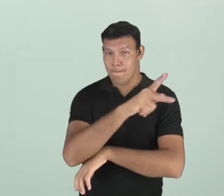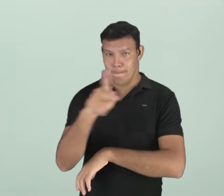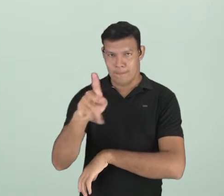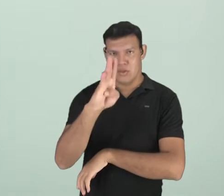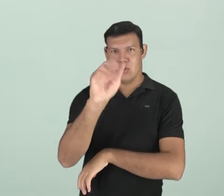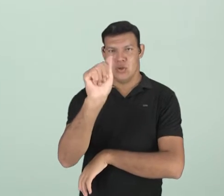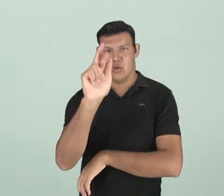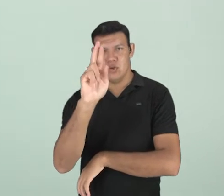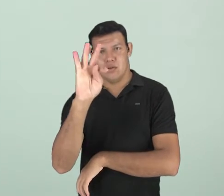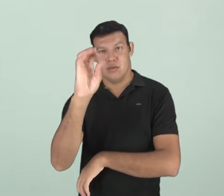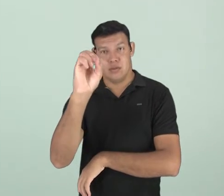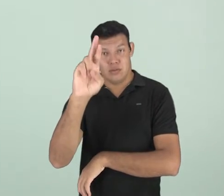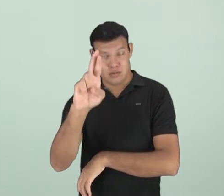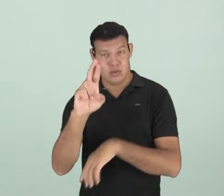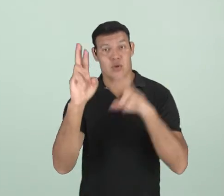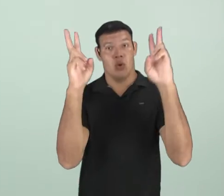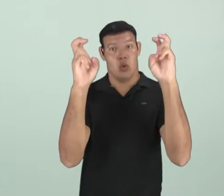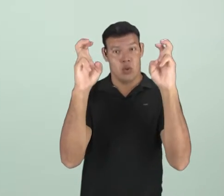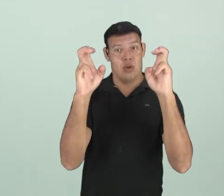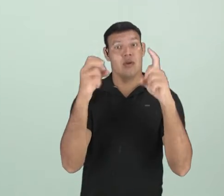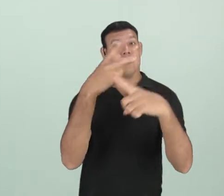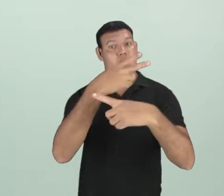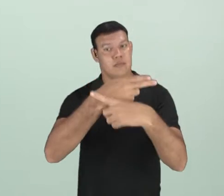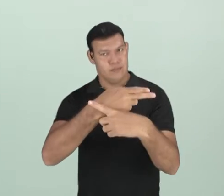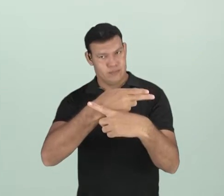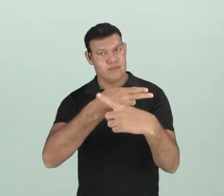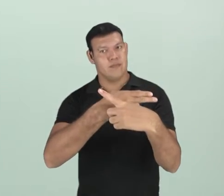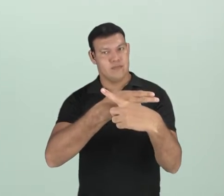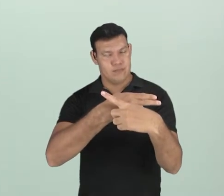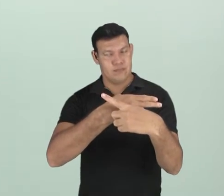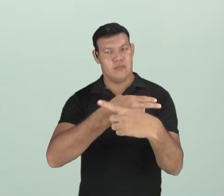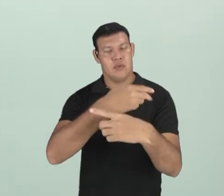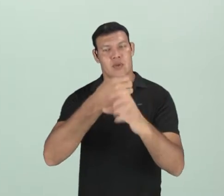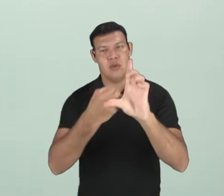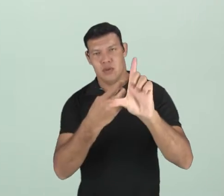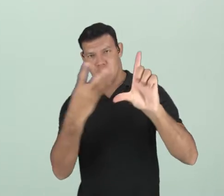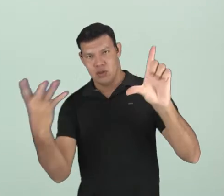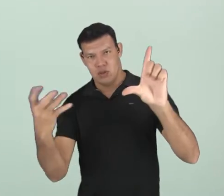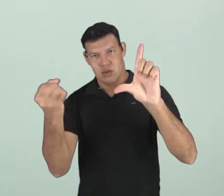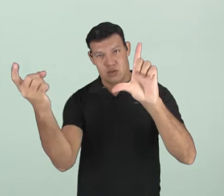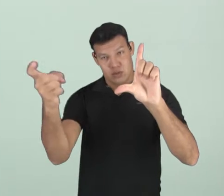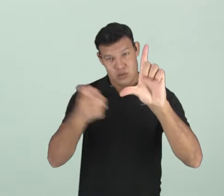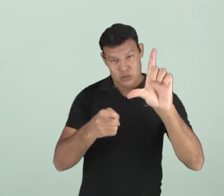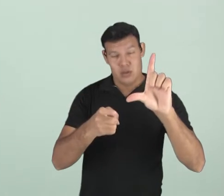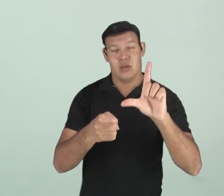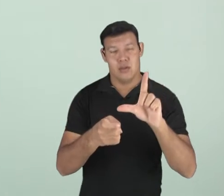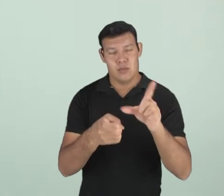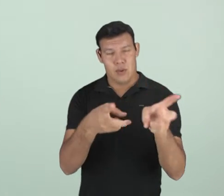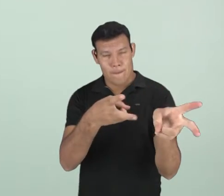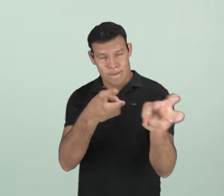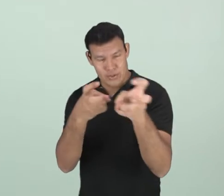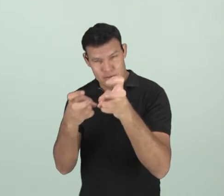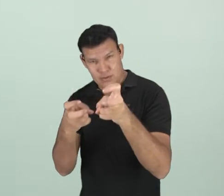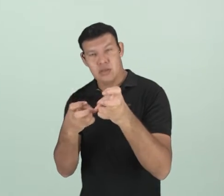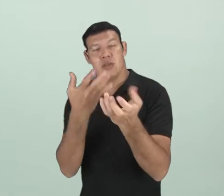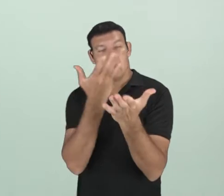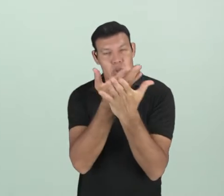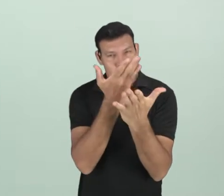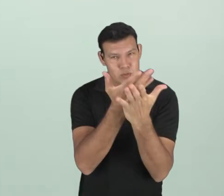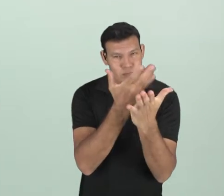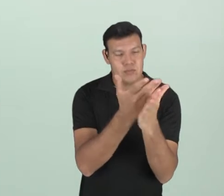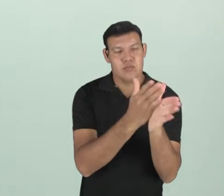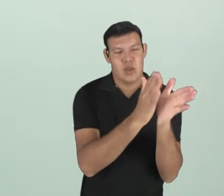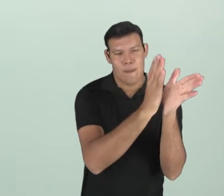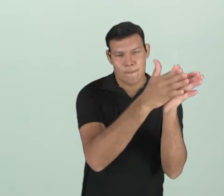de matemática, e o tema da aula de hoje é inequações logarítmicas. Vocês já vêm percebendo que nós estamos no